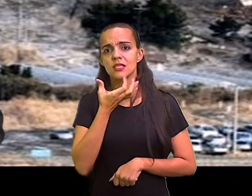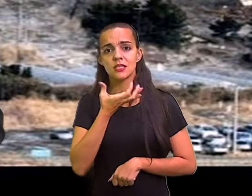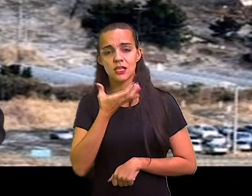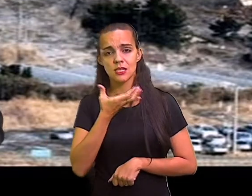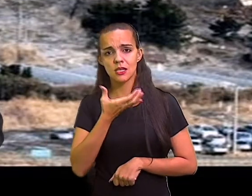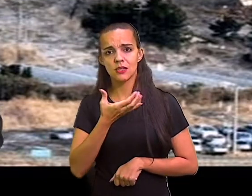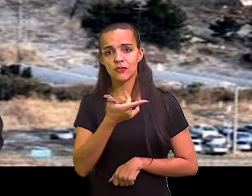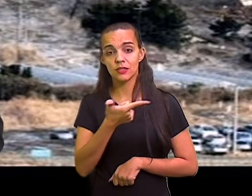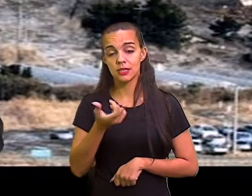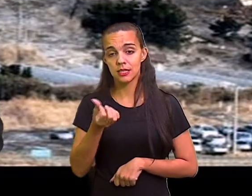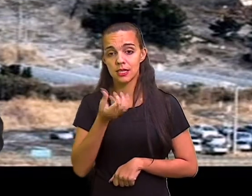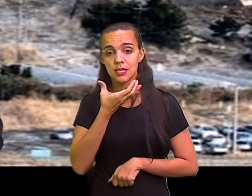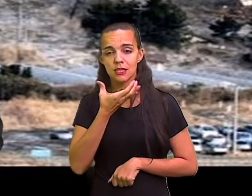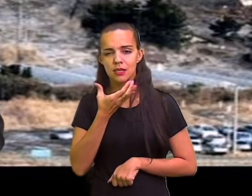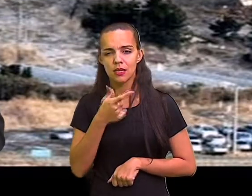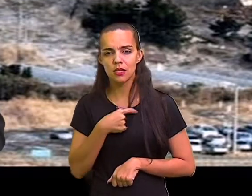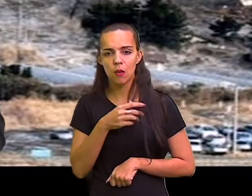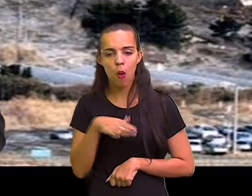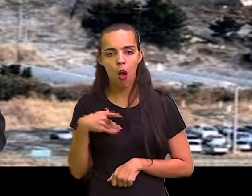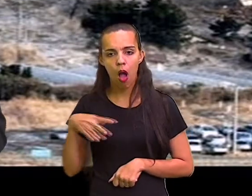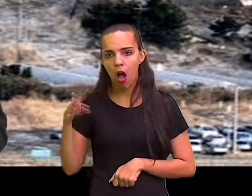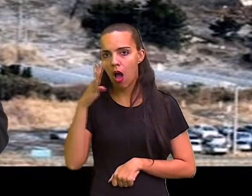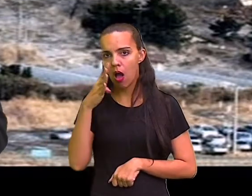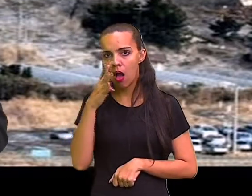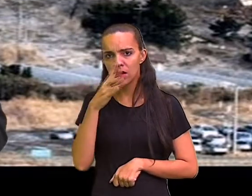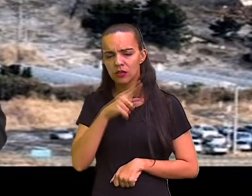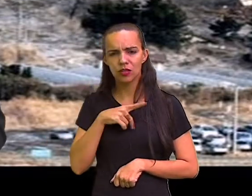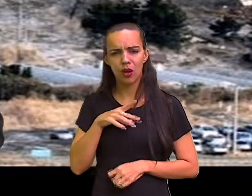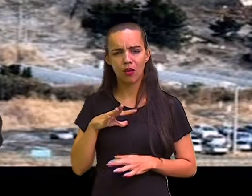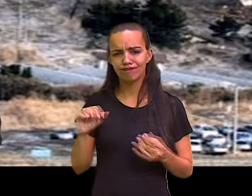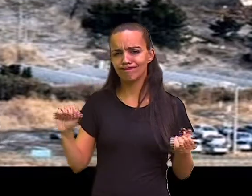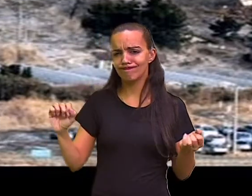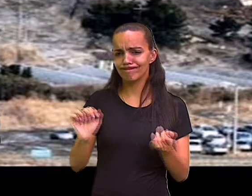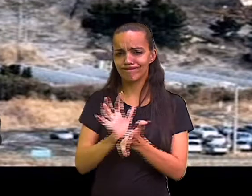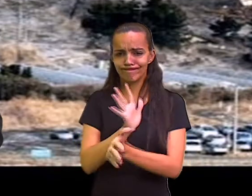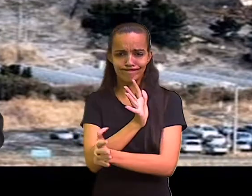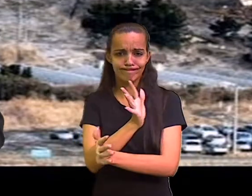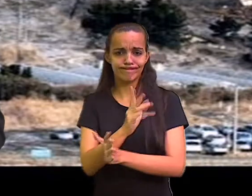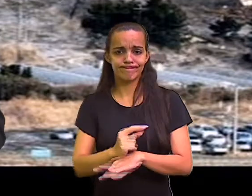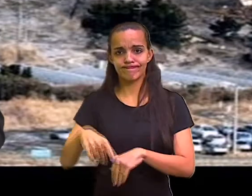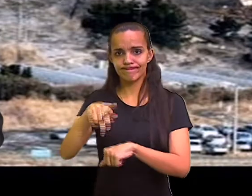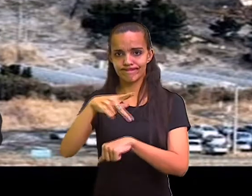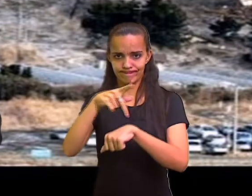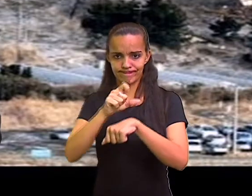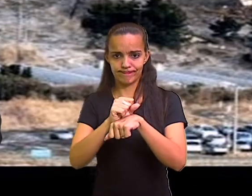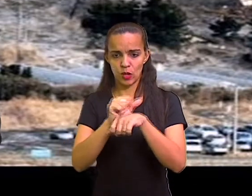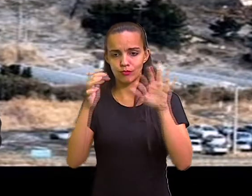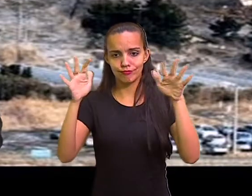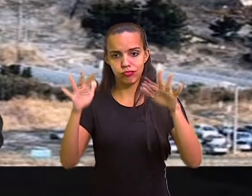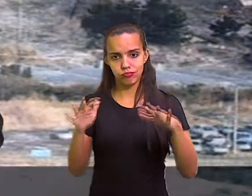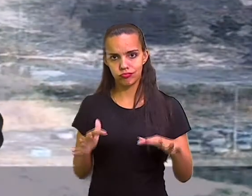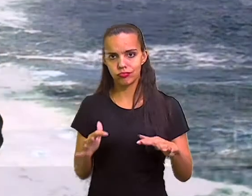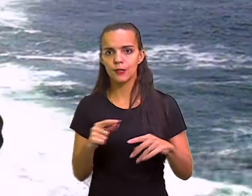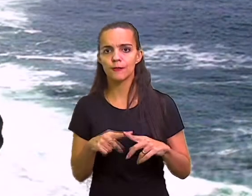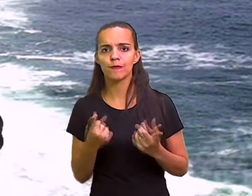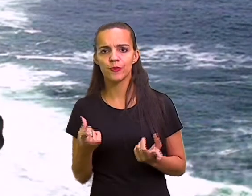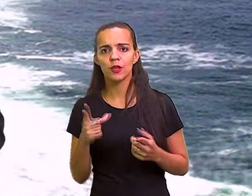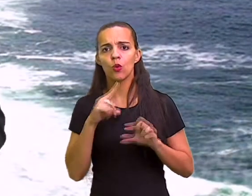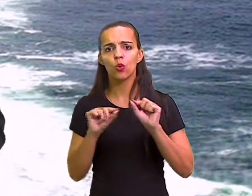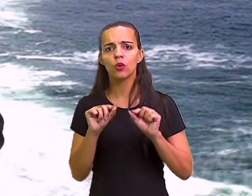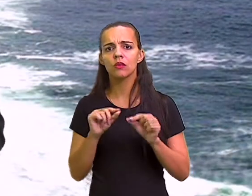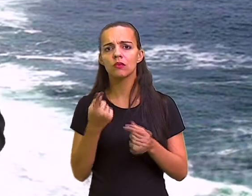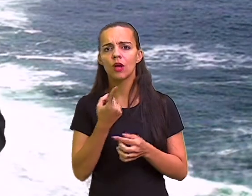catástrofe abalou o país. Nesse dia, registrou-se o maior terremoto dos últimos